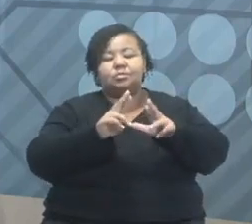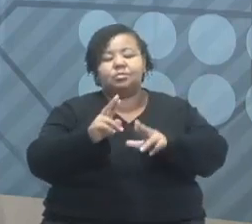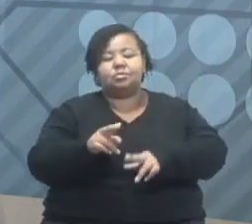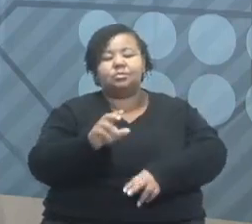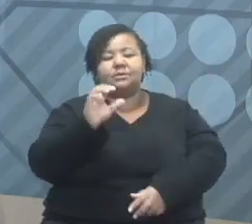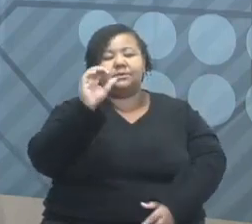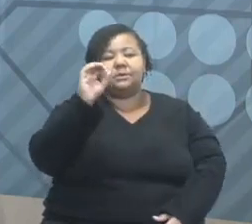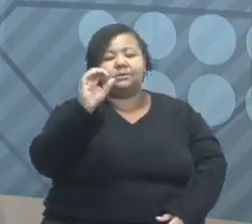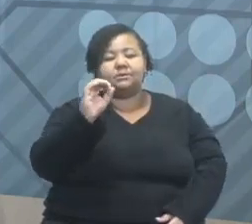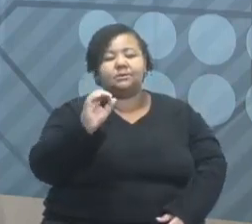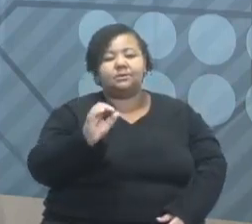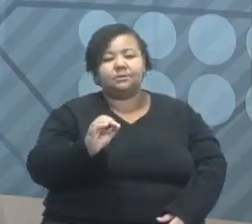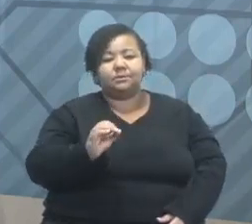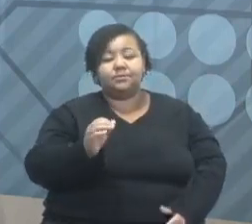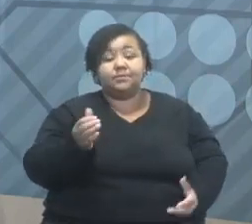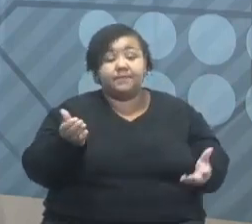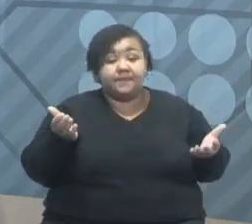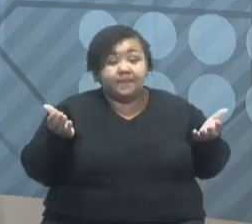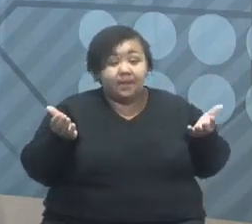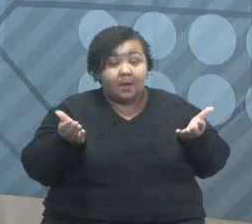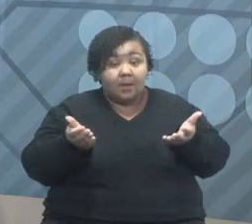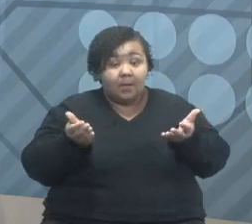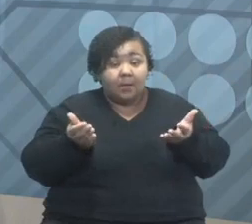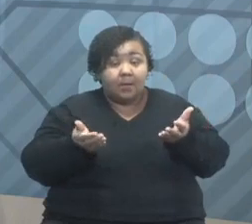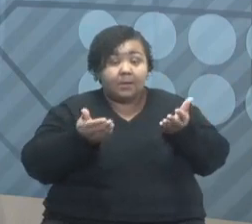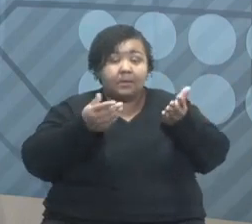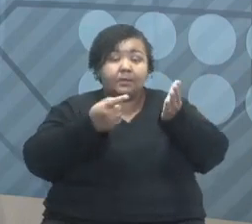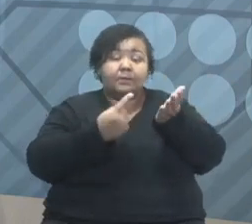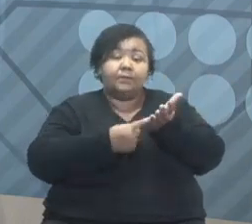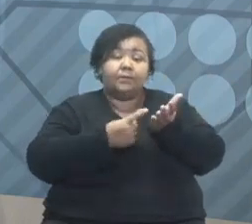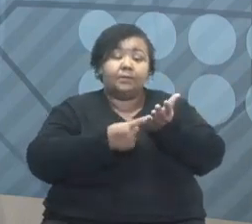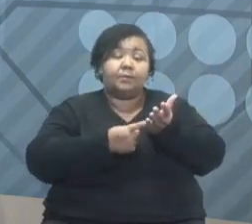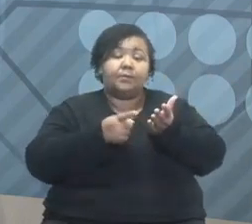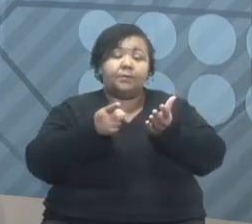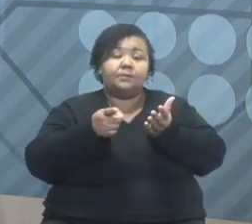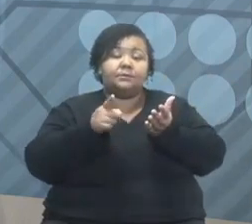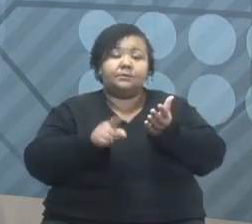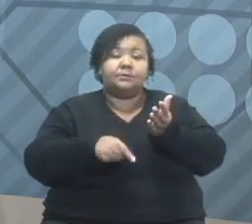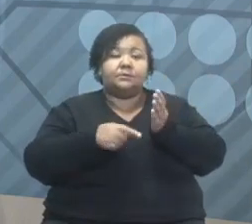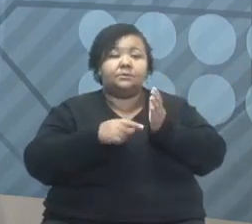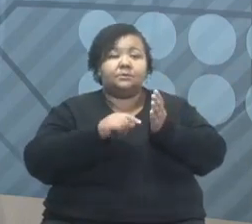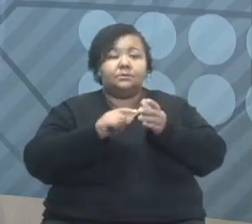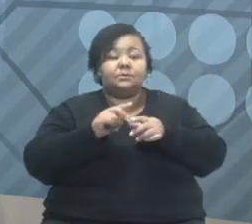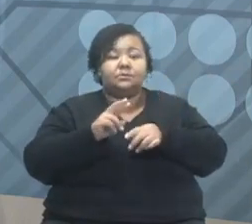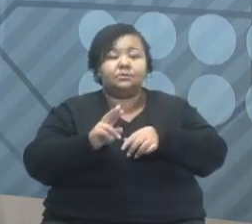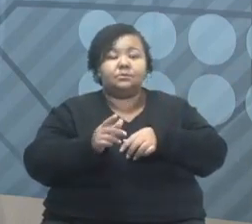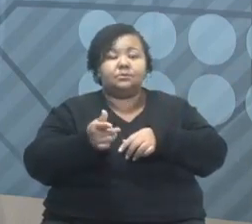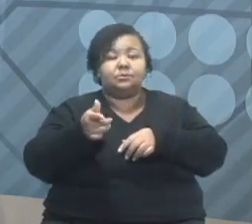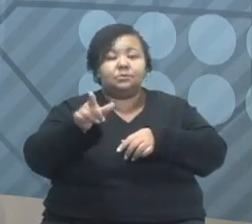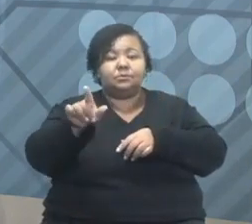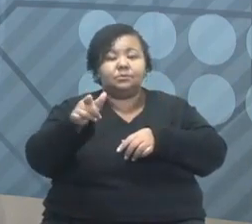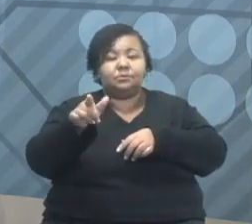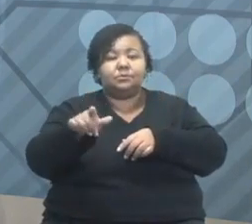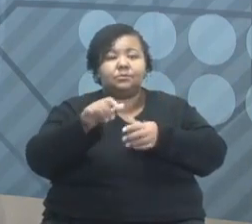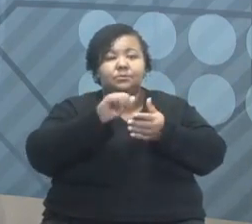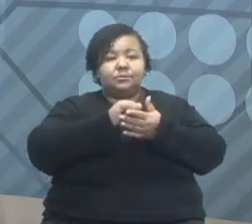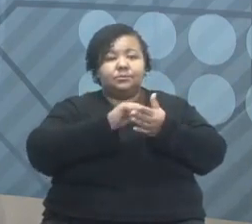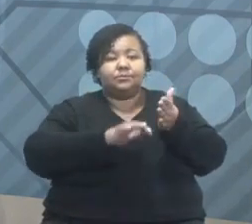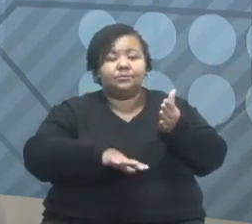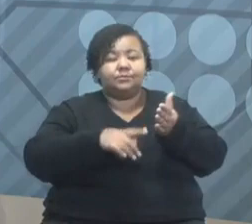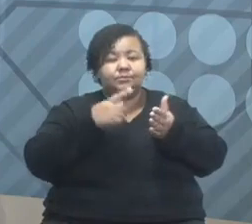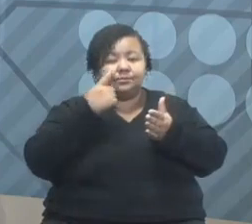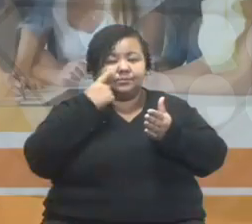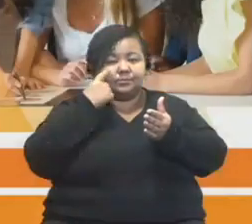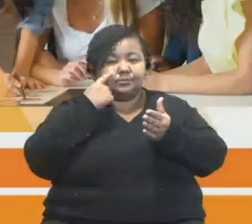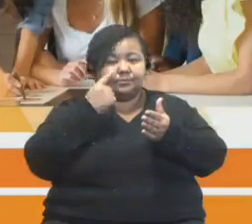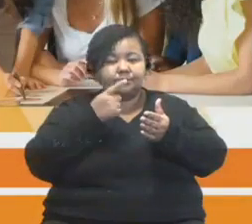toda é nula. Agora, vou propor para você a seguinte, vamos trabalhar um exercício para verificar